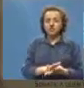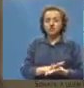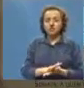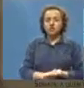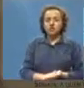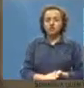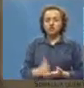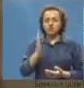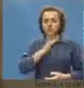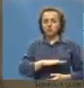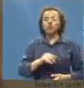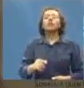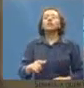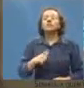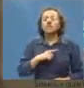tumultuando